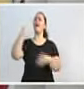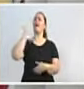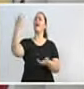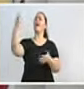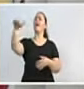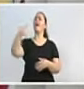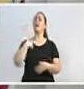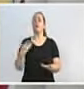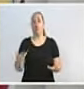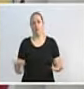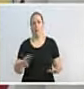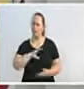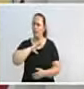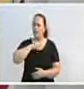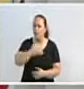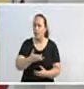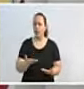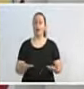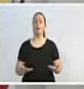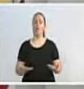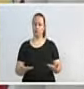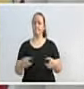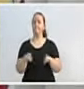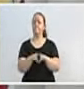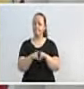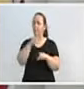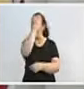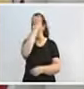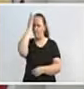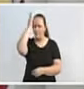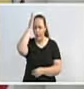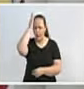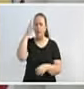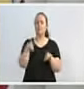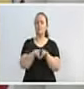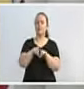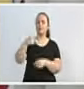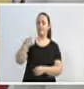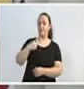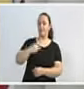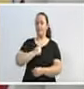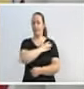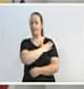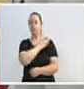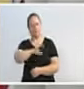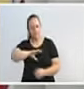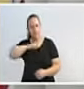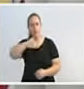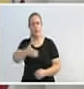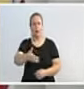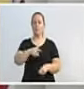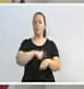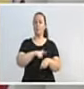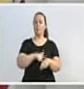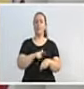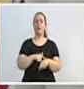candidato, tanto o nosso vice, nosso presidente da Câmara, Mário Hildebrand, ter sido candidato a vice de Napoleão, né? No momento que nós sabíamos que a